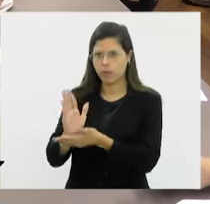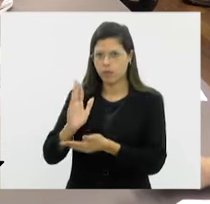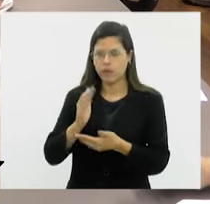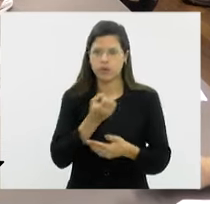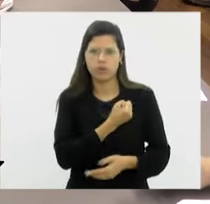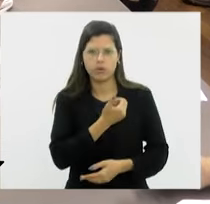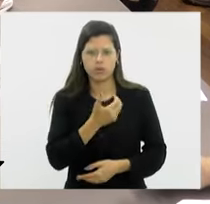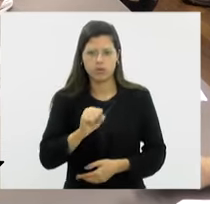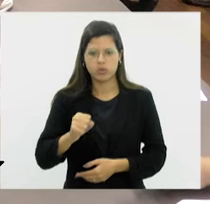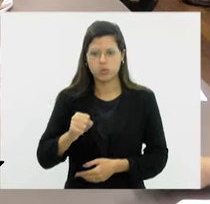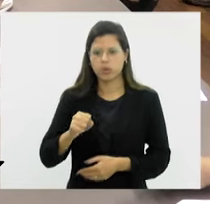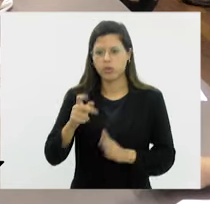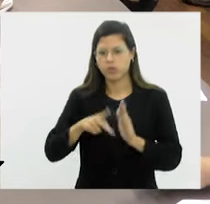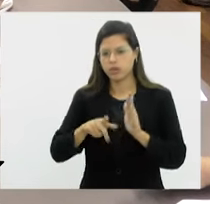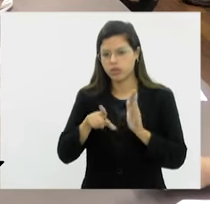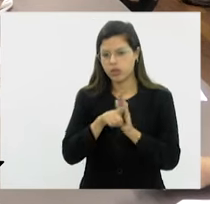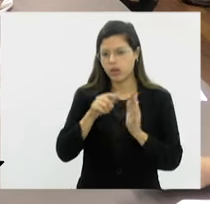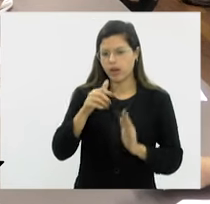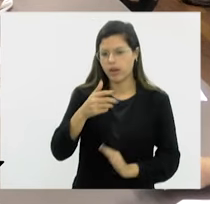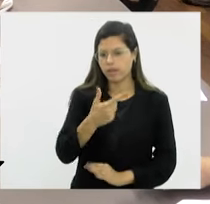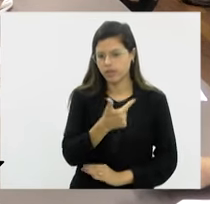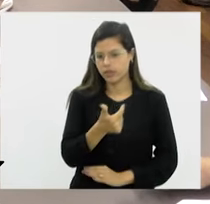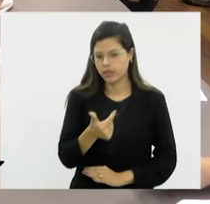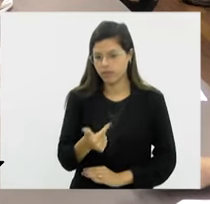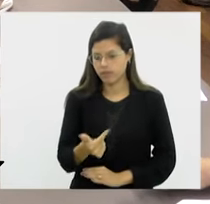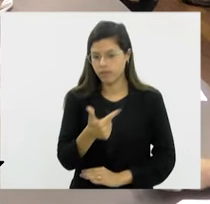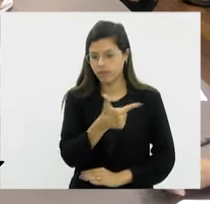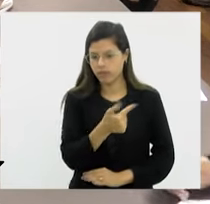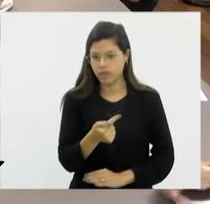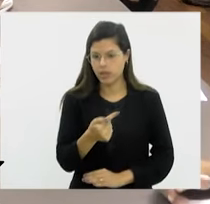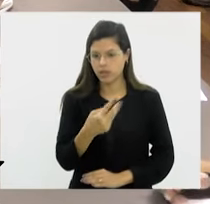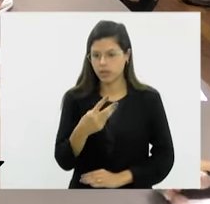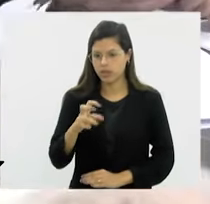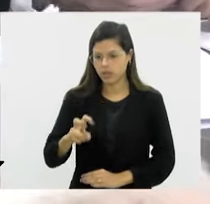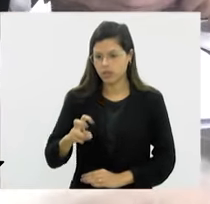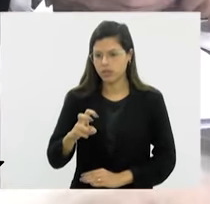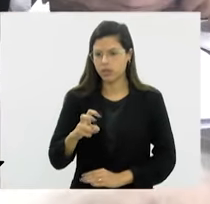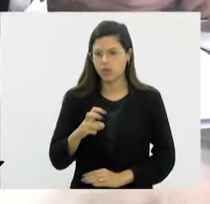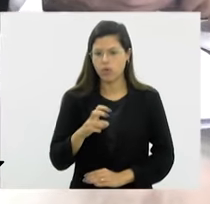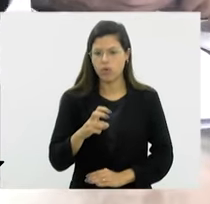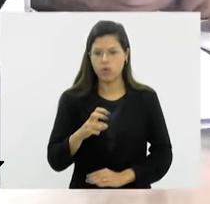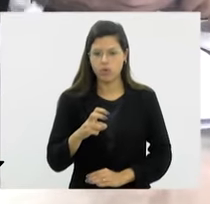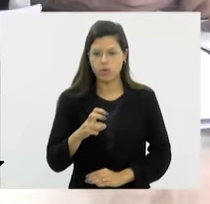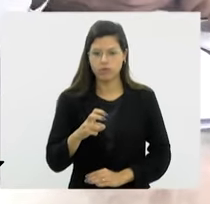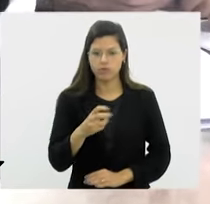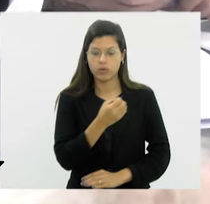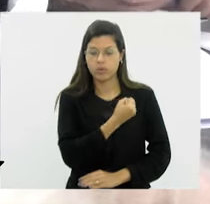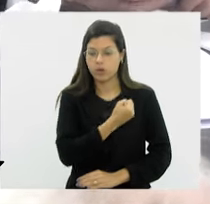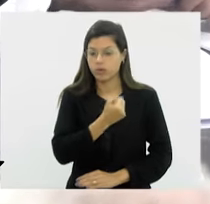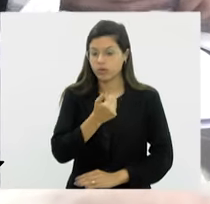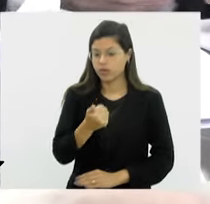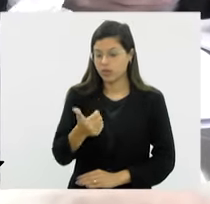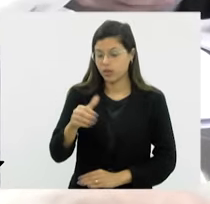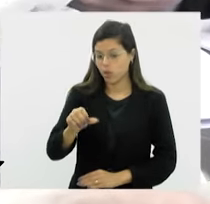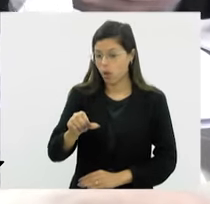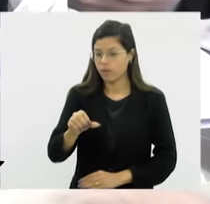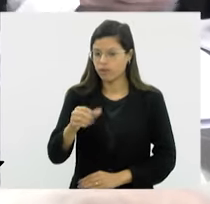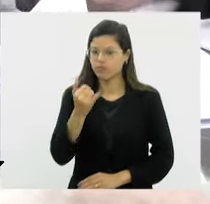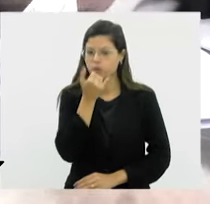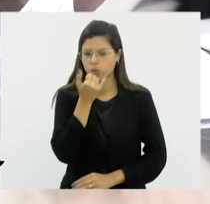da pauta. Projeto de lei 2735 de 23, não, isso aqui já foi, o do Para-Jiu-Jitsu, 19 da pauta, peço